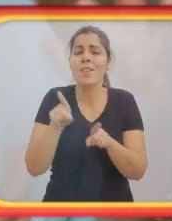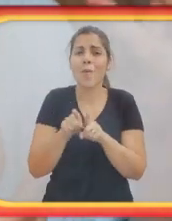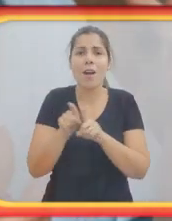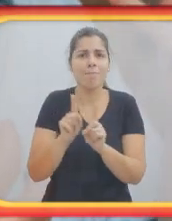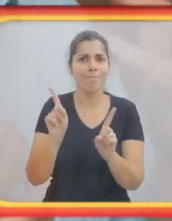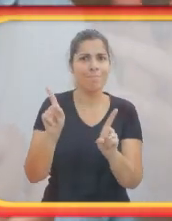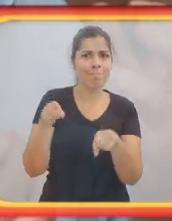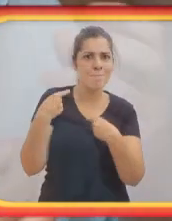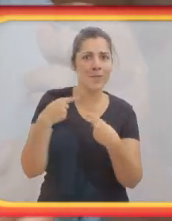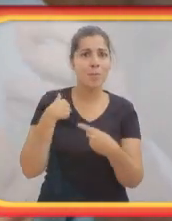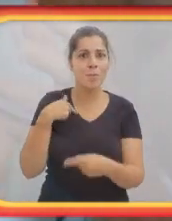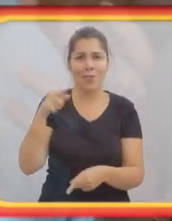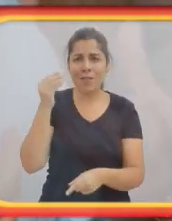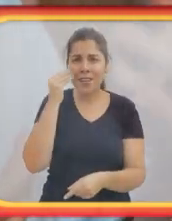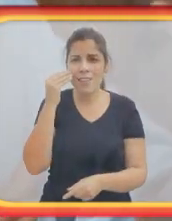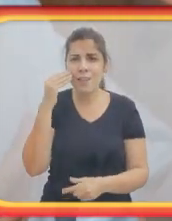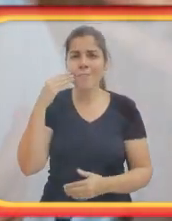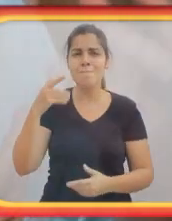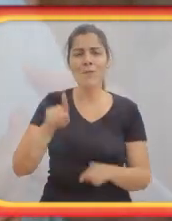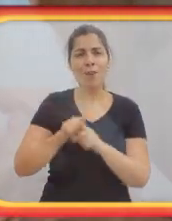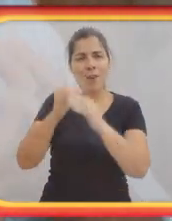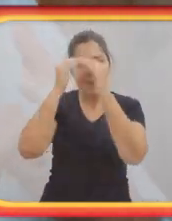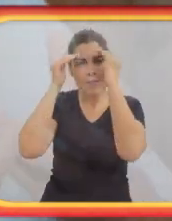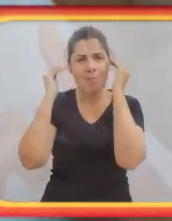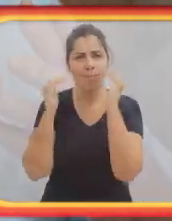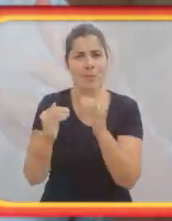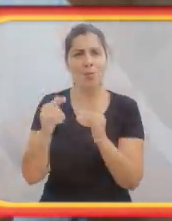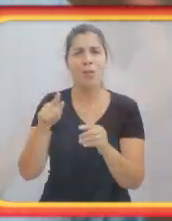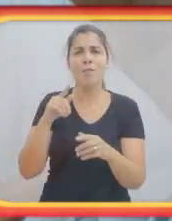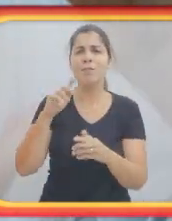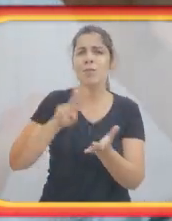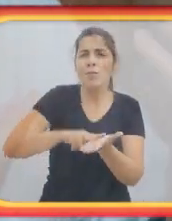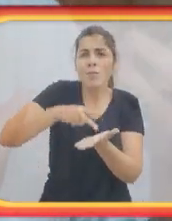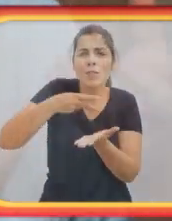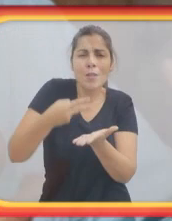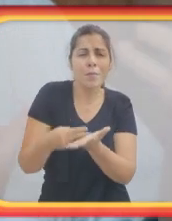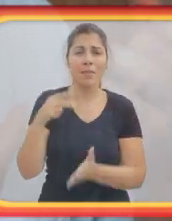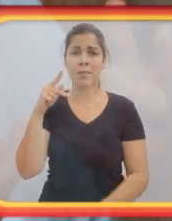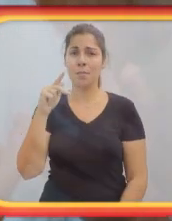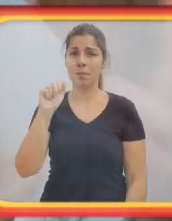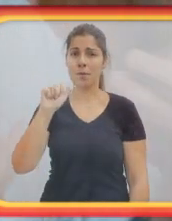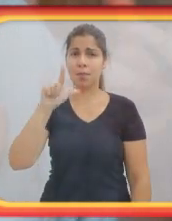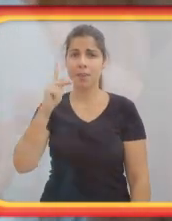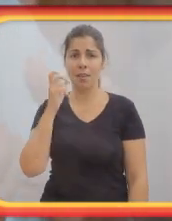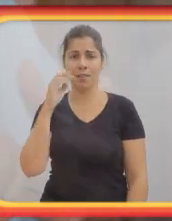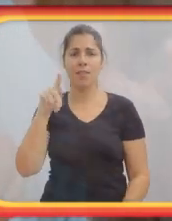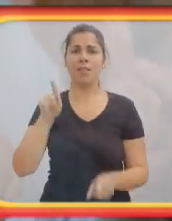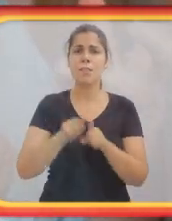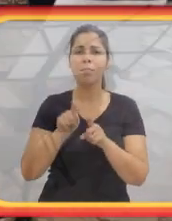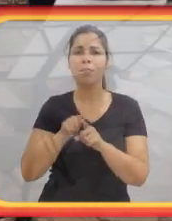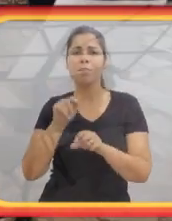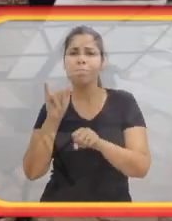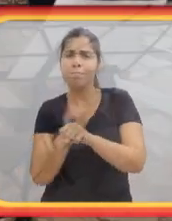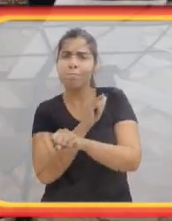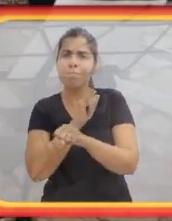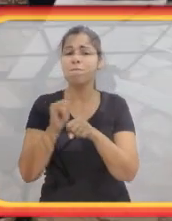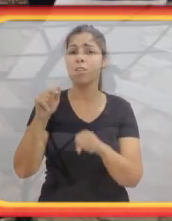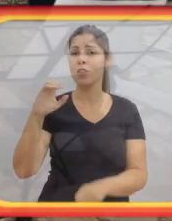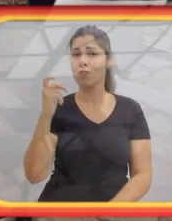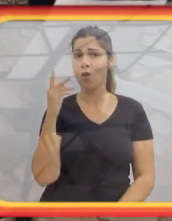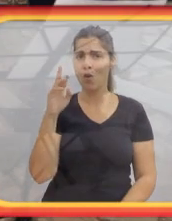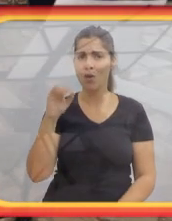como é começar uma música para ter um impacto, para você chegar impondo respeito, tudo isso, tudo